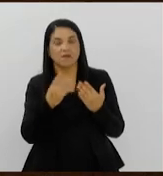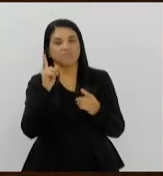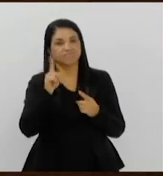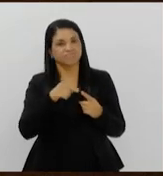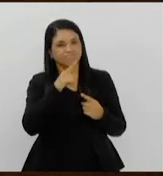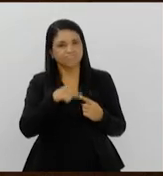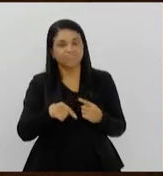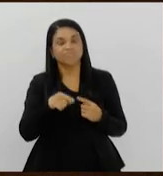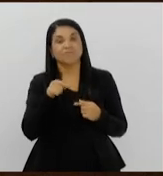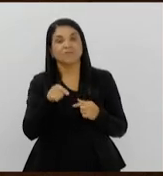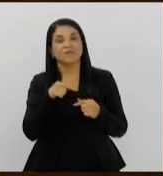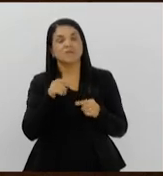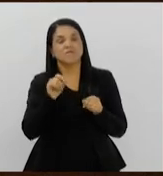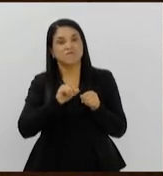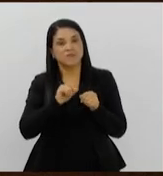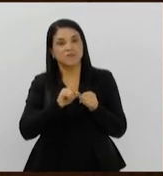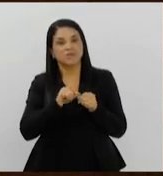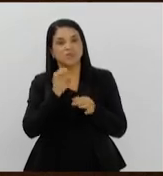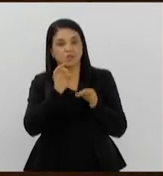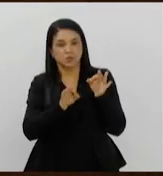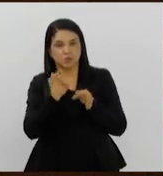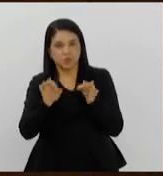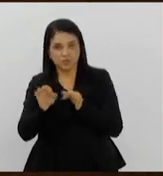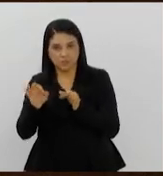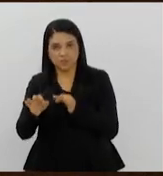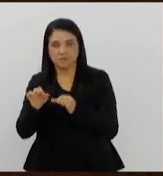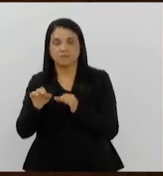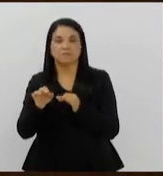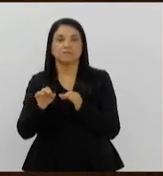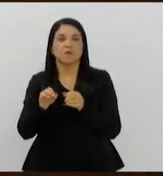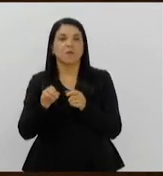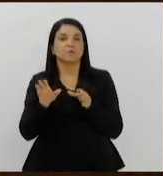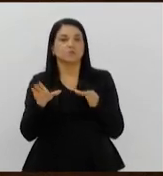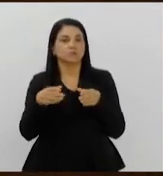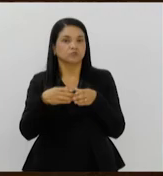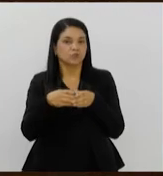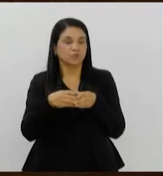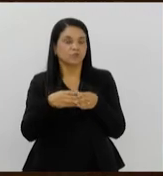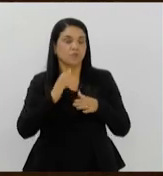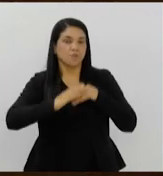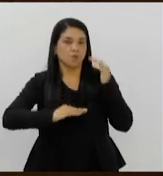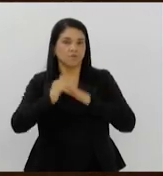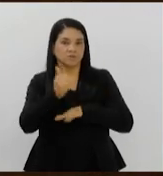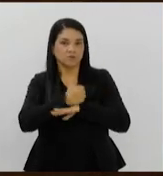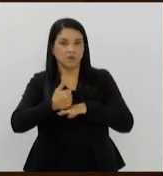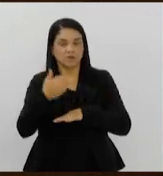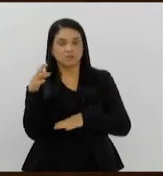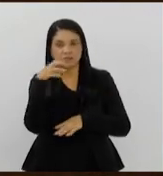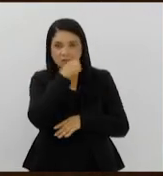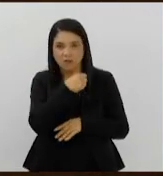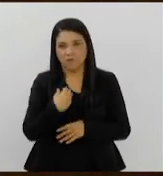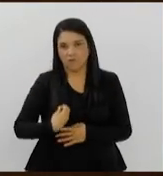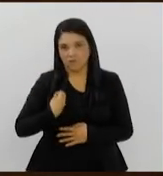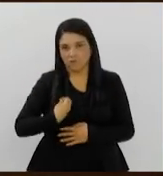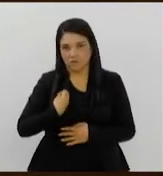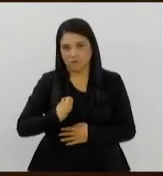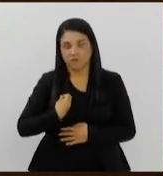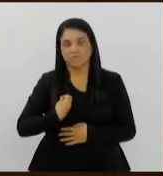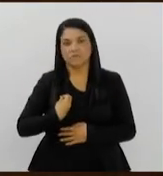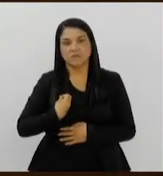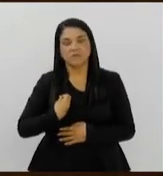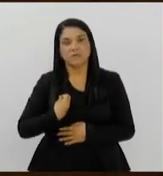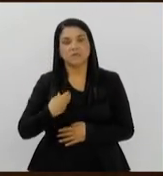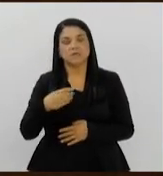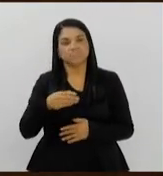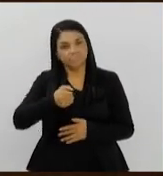a gente fazer justiça com esses profissionais da saúde que salvam vidas, que engrandecem o Corpo de Bombeiros do Rio de Janeiro e